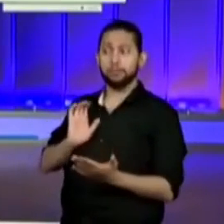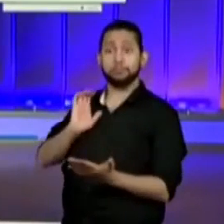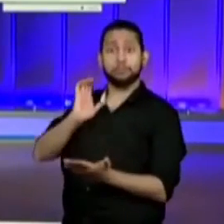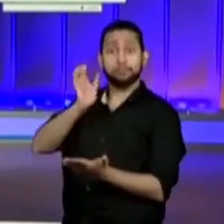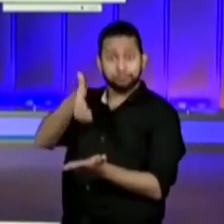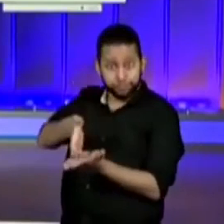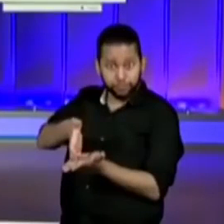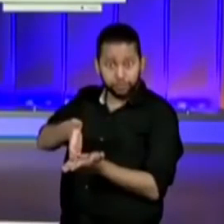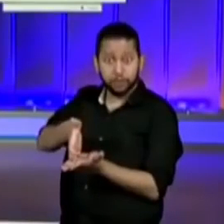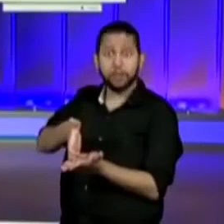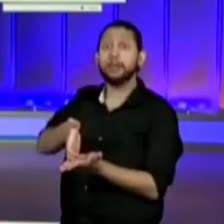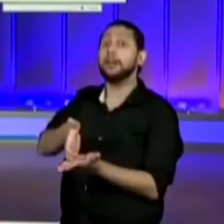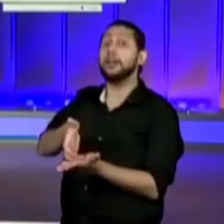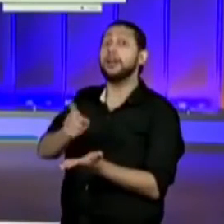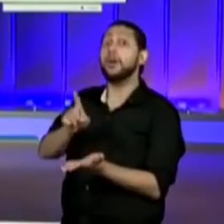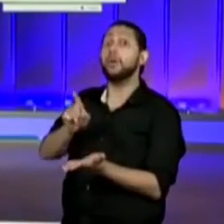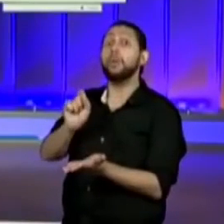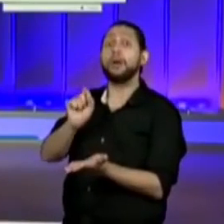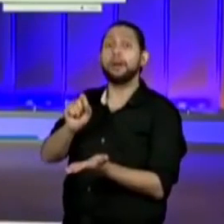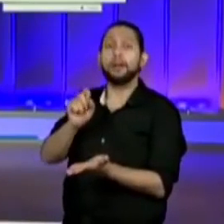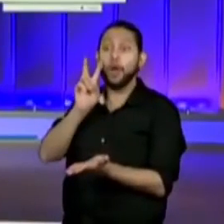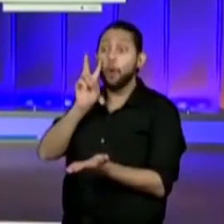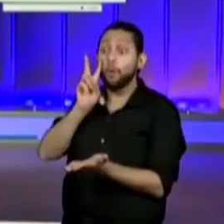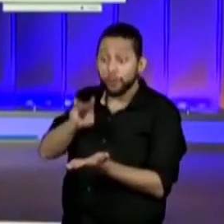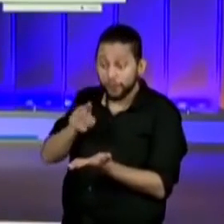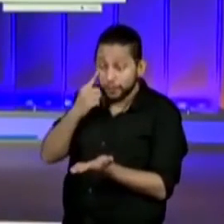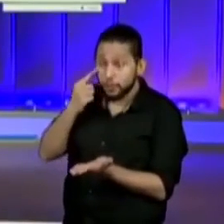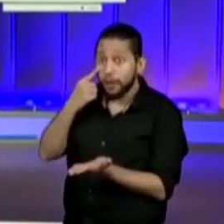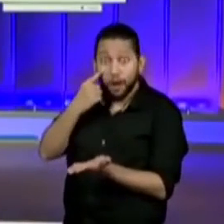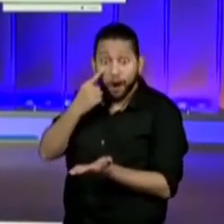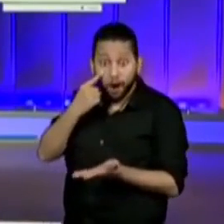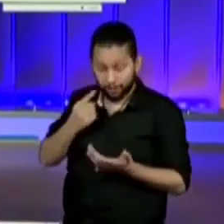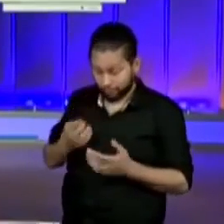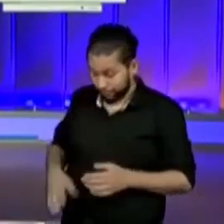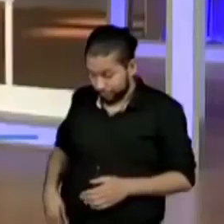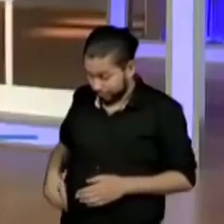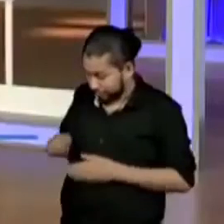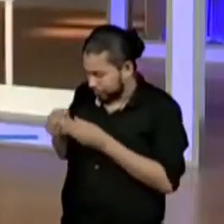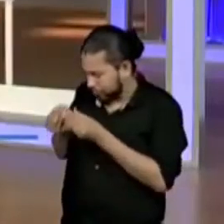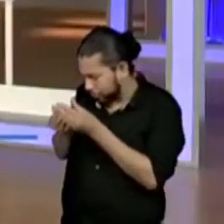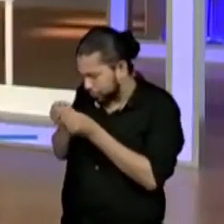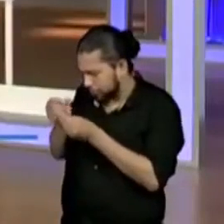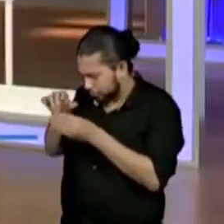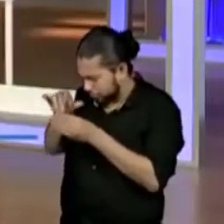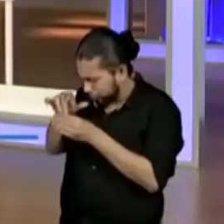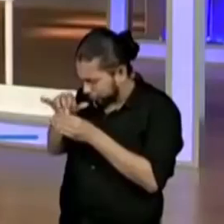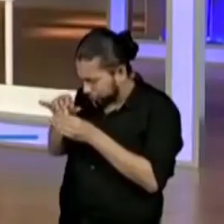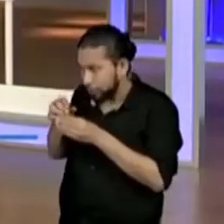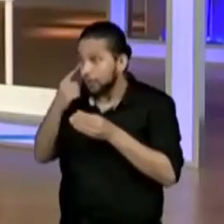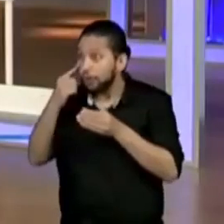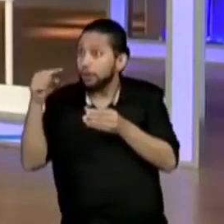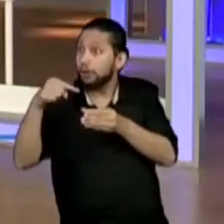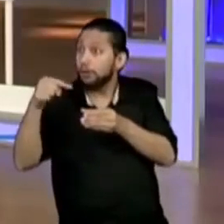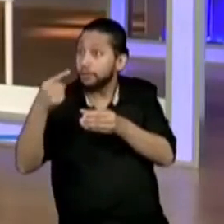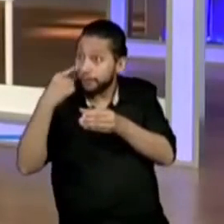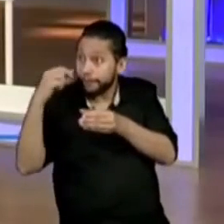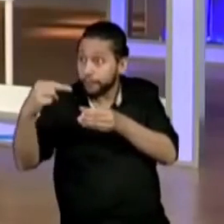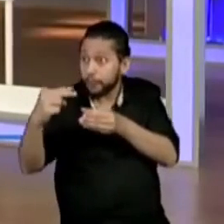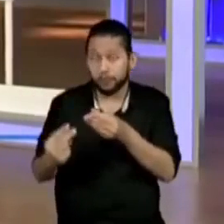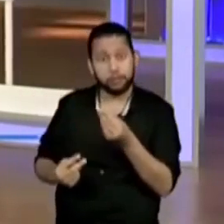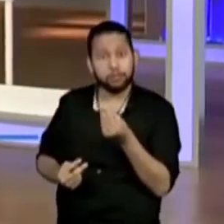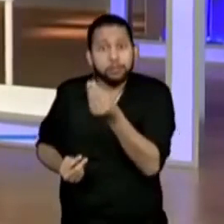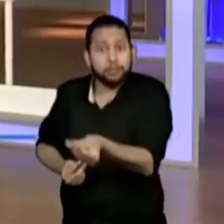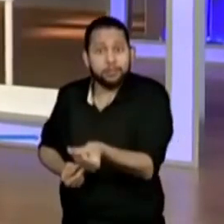vista com tem a ver com a visão com os olhos ali no ato no momento da compra Esse é um pagamento